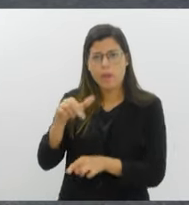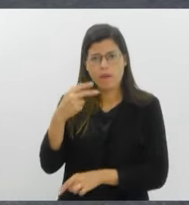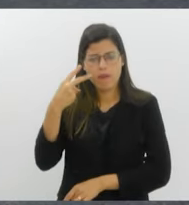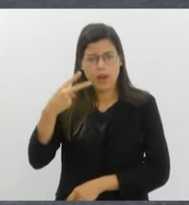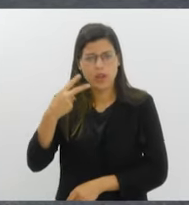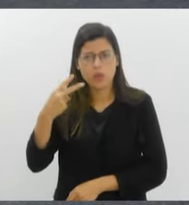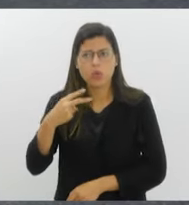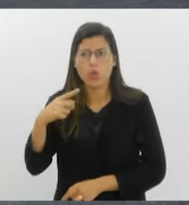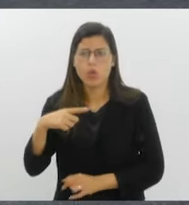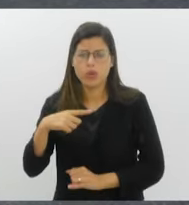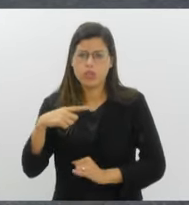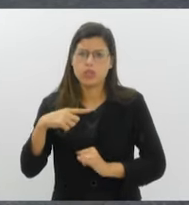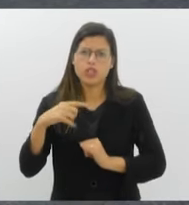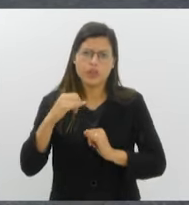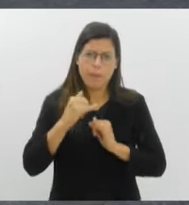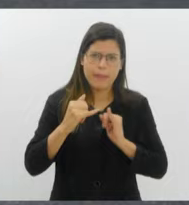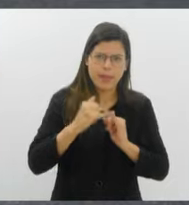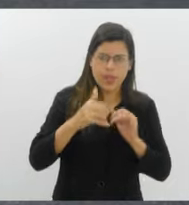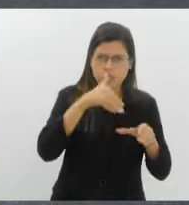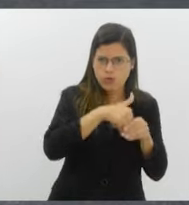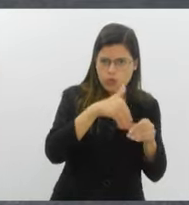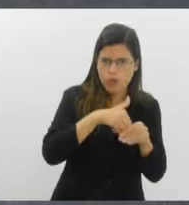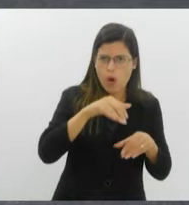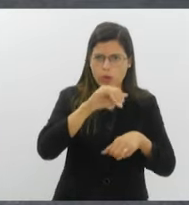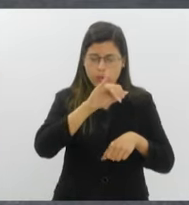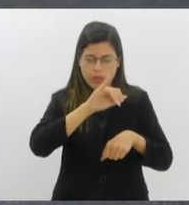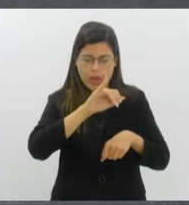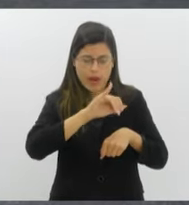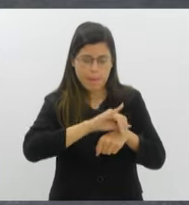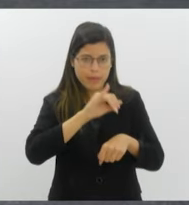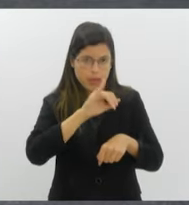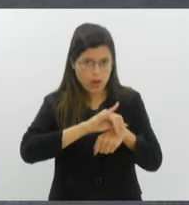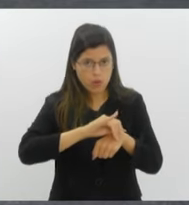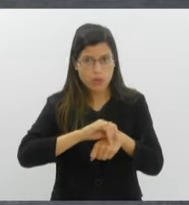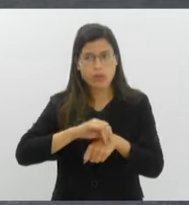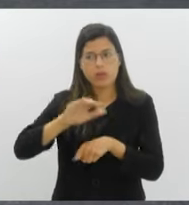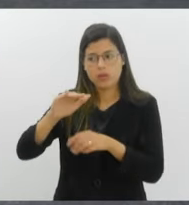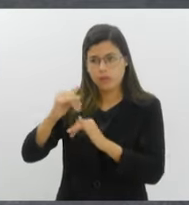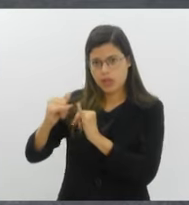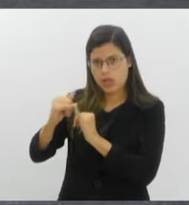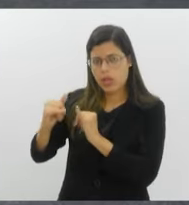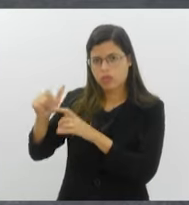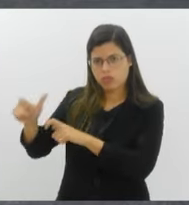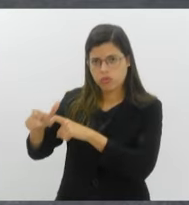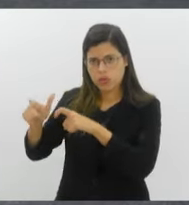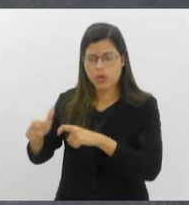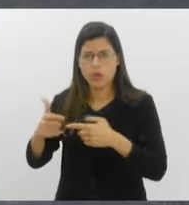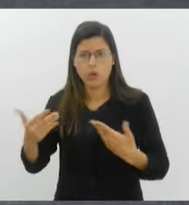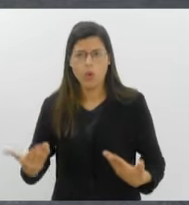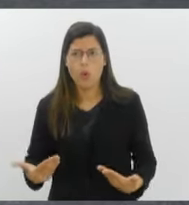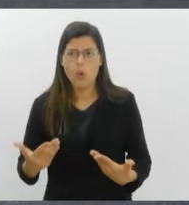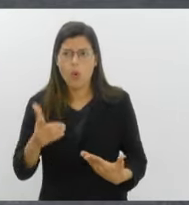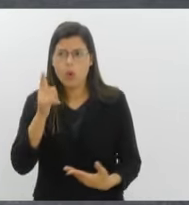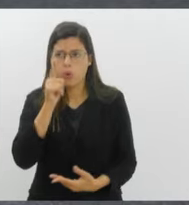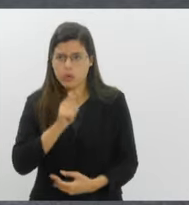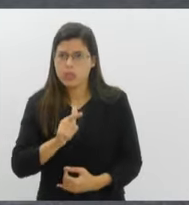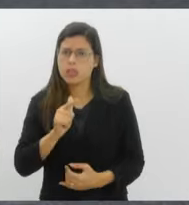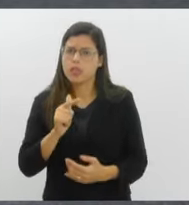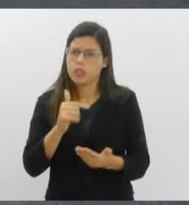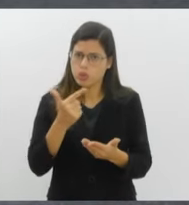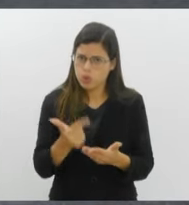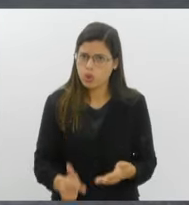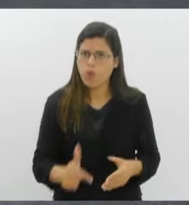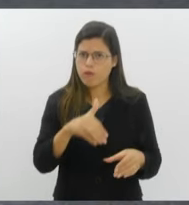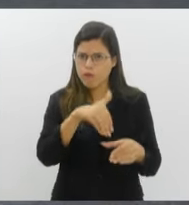meus votos em 2018 na capital e metade dos meus votos no interior. Me reelegi com a metade dos meus votos na capital e metade dos meus votos no